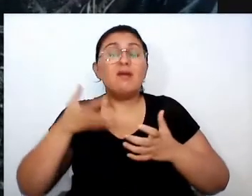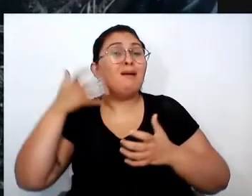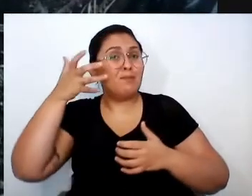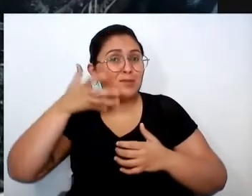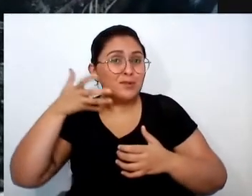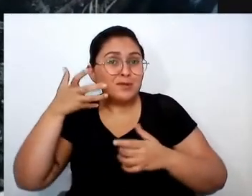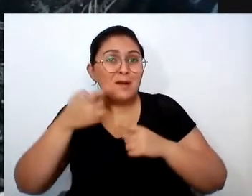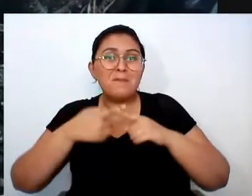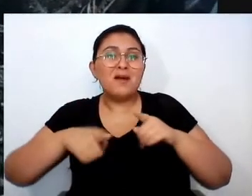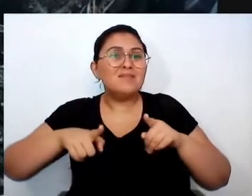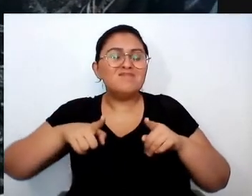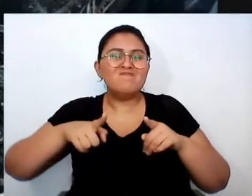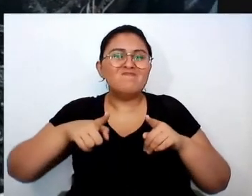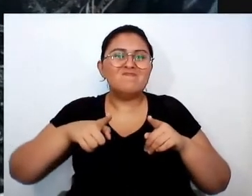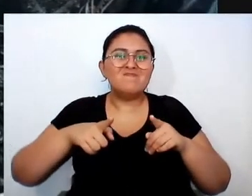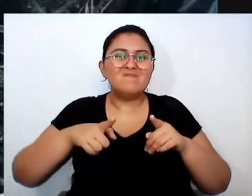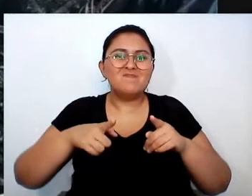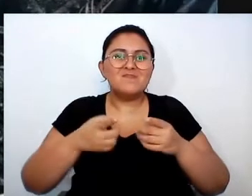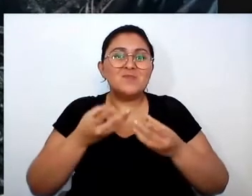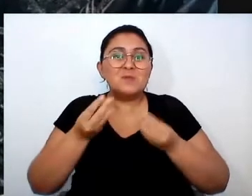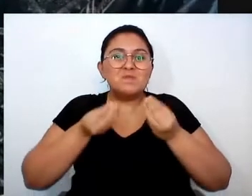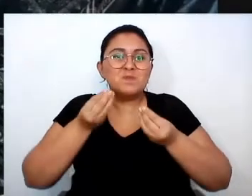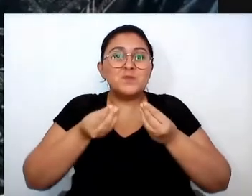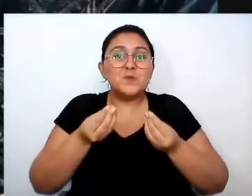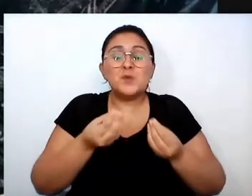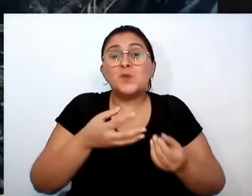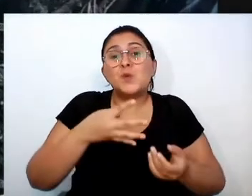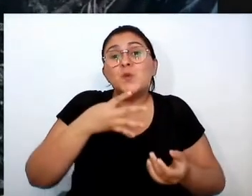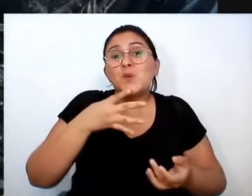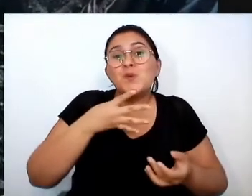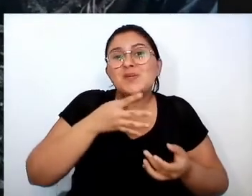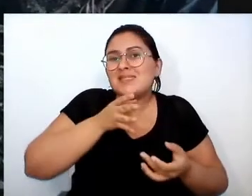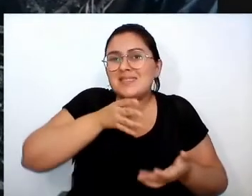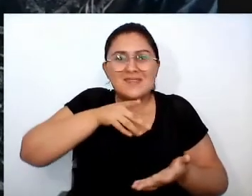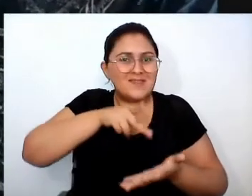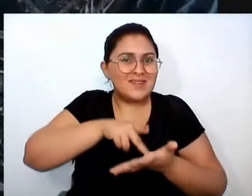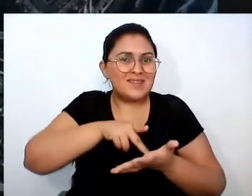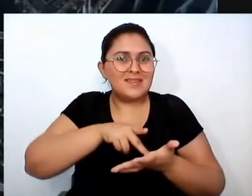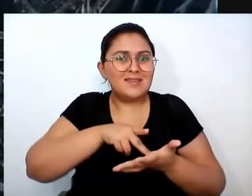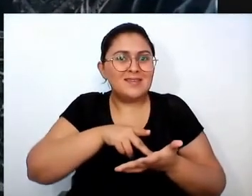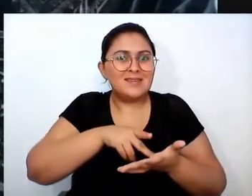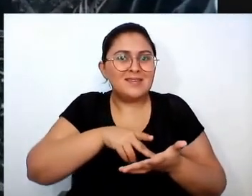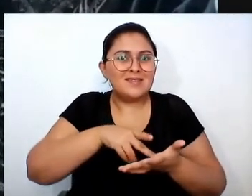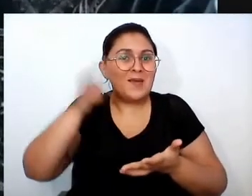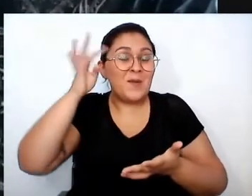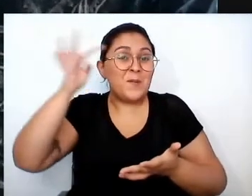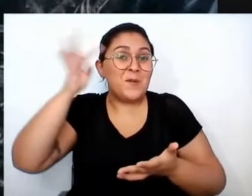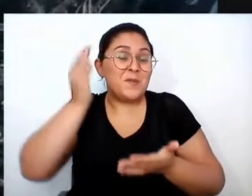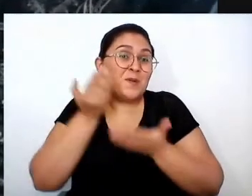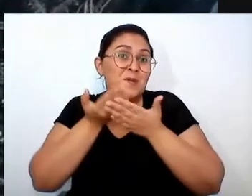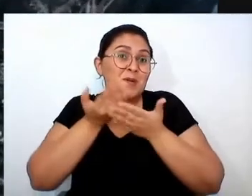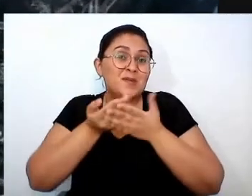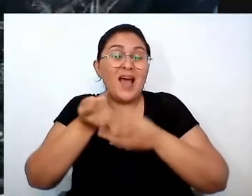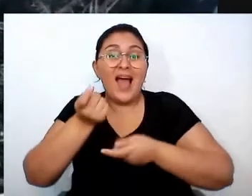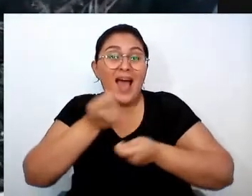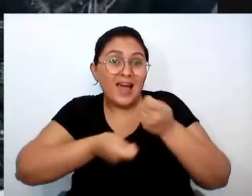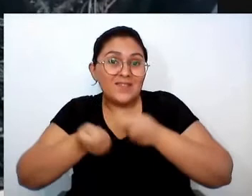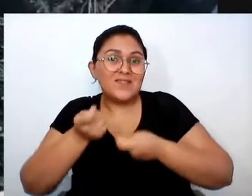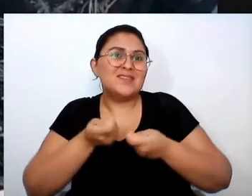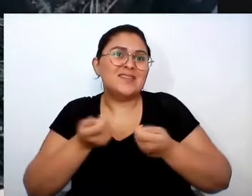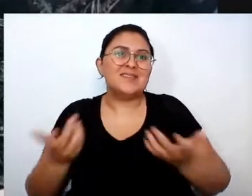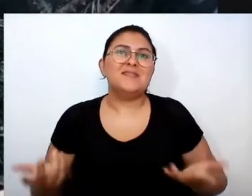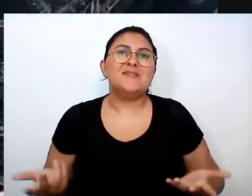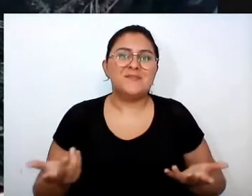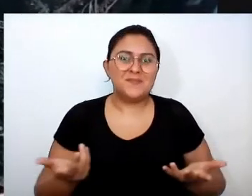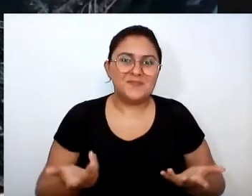querendo fazer música, mas estava desmotivado porque não conhecia, e eu Sim. estava quase fazendo administração. Olha